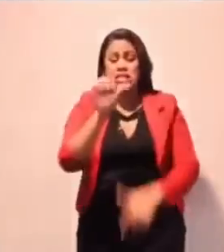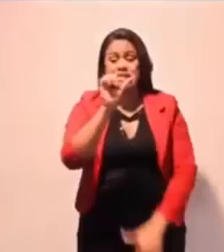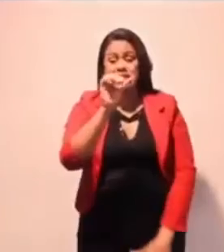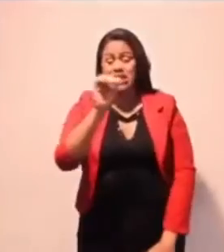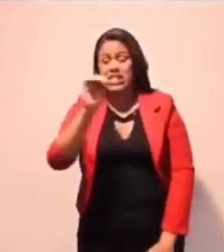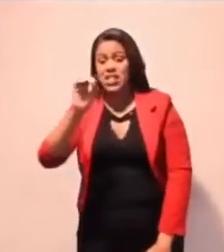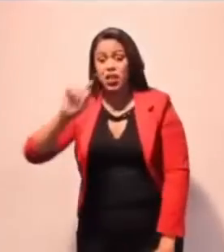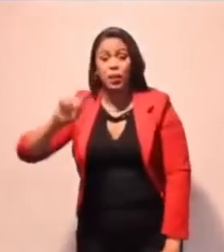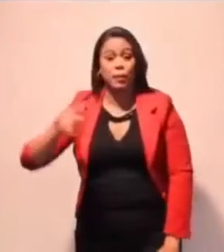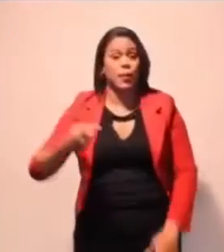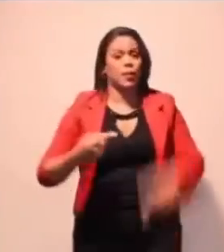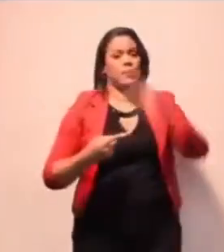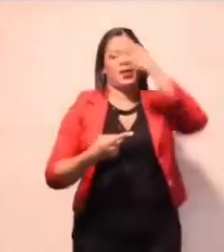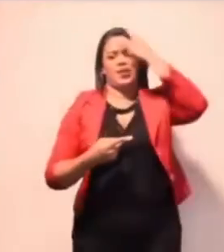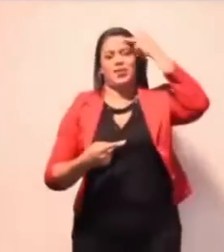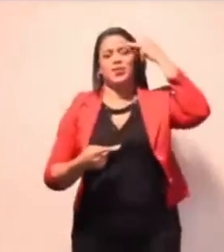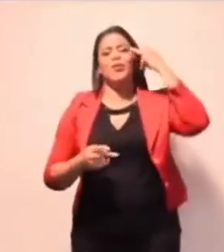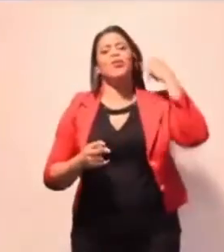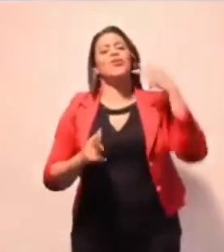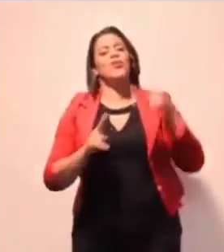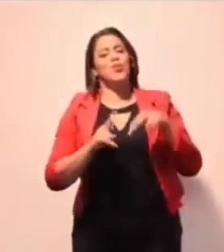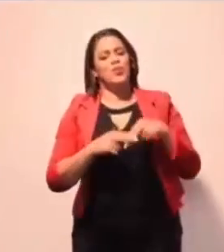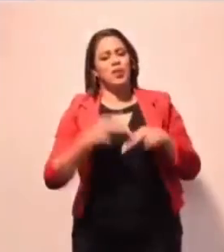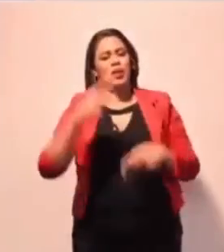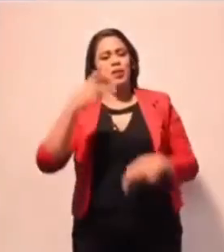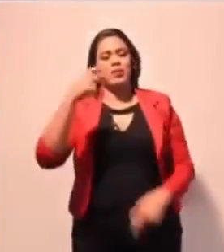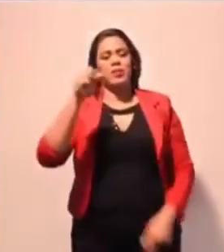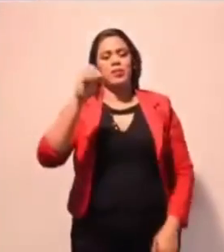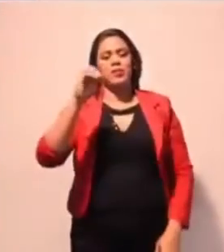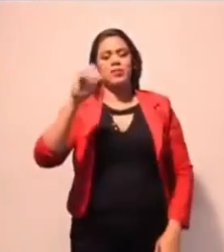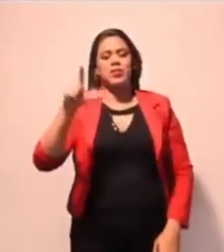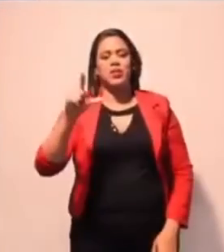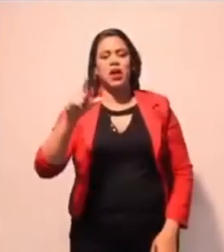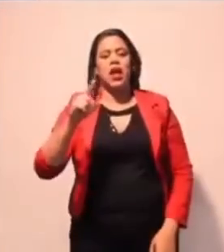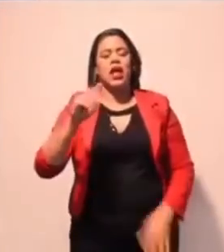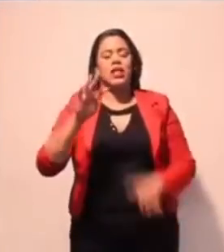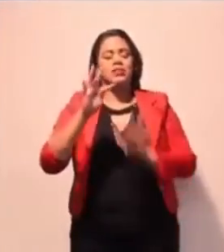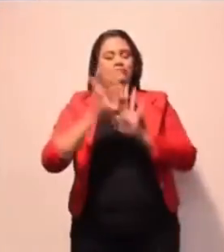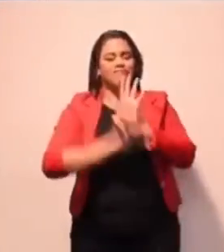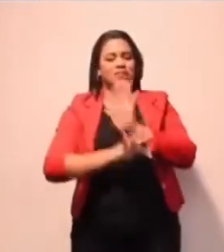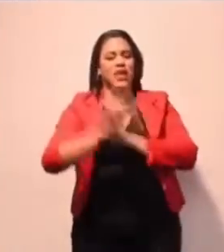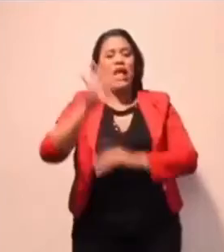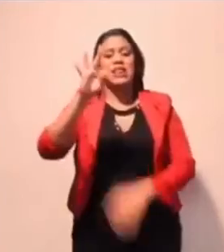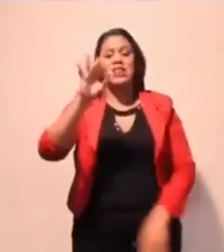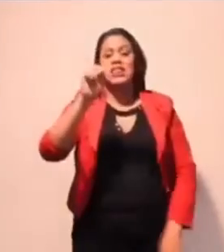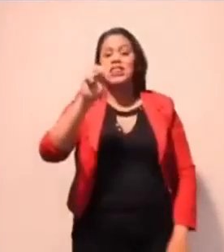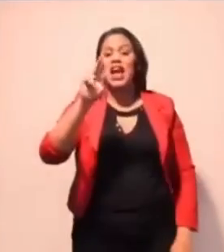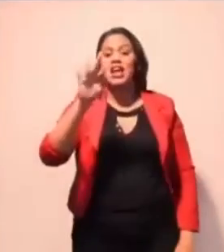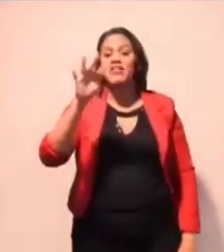mil habitantes. Por isso, que numa gestão do PSOL, além da tarifa zero, nós vamos sim ampliar a frota.